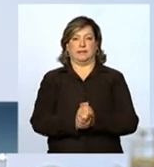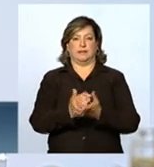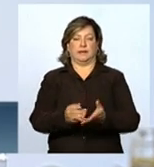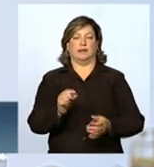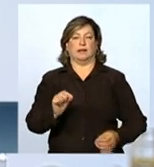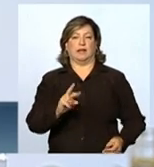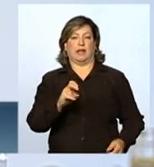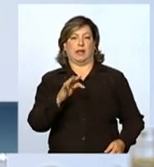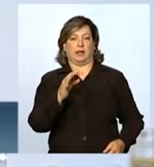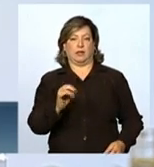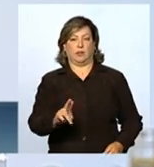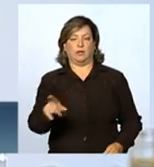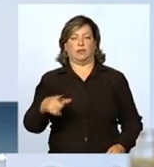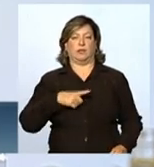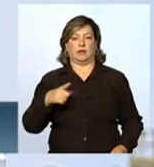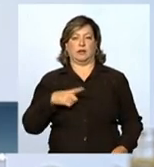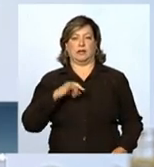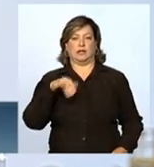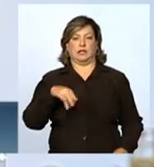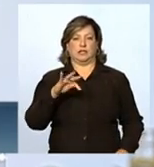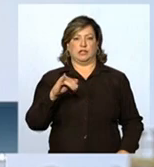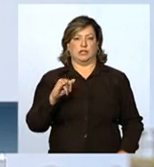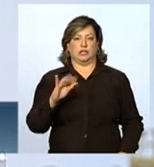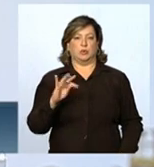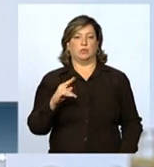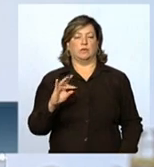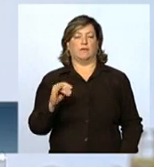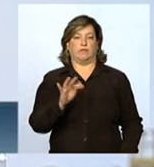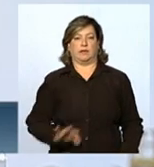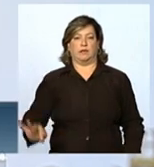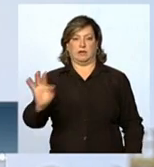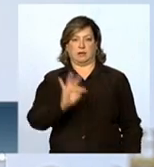o reitor do Instituto Federal, Eduardo Antônio Modena.